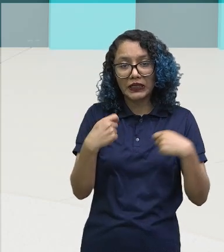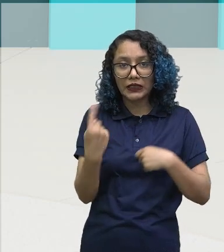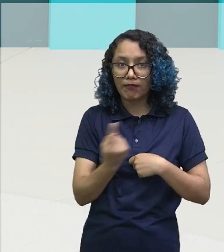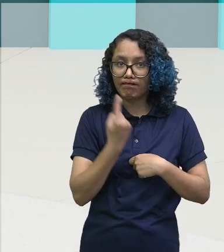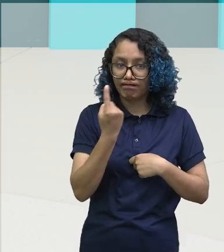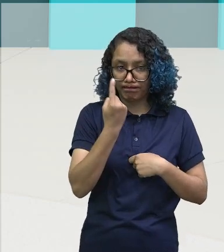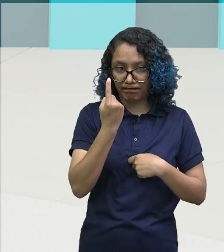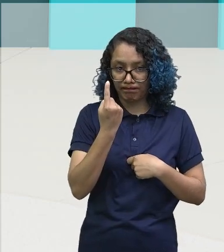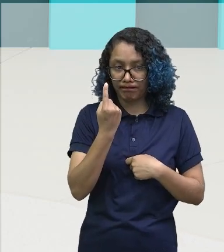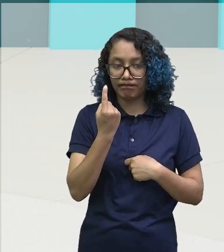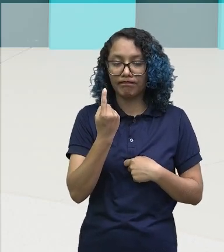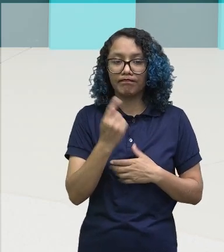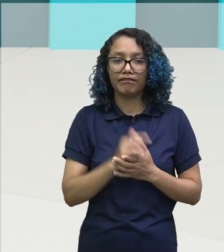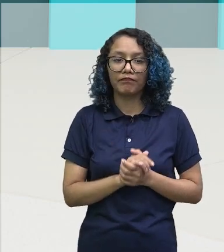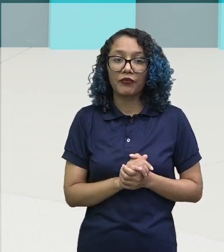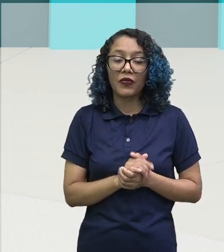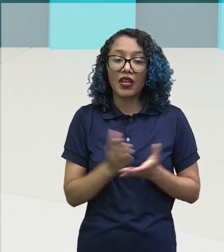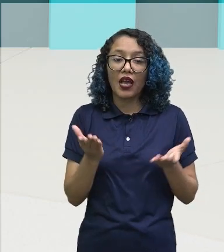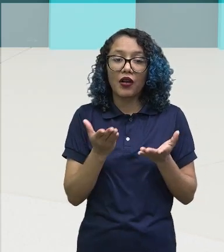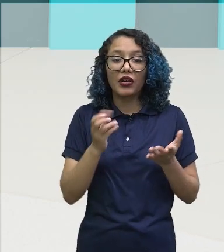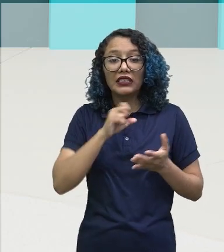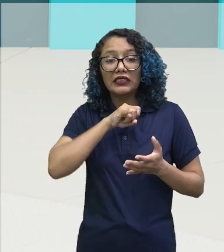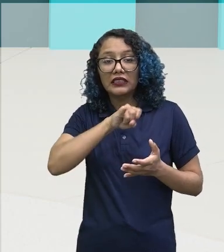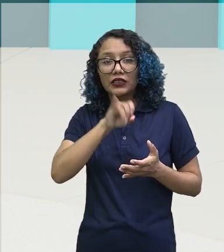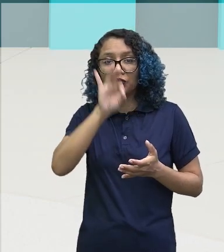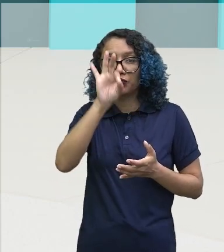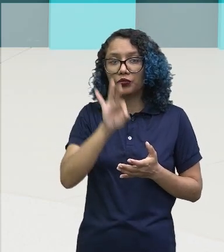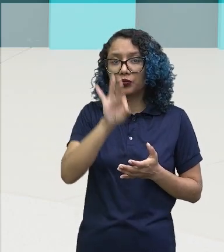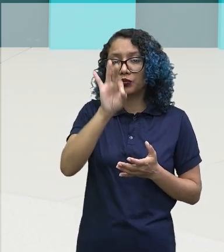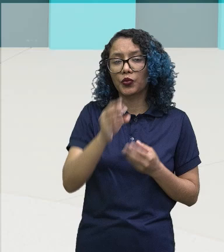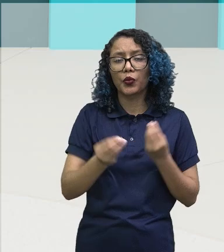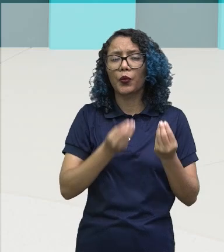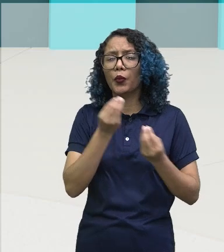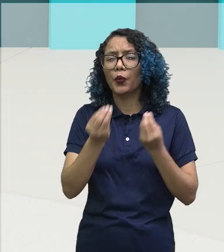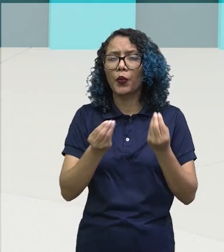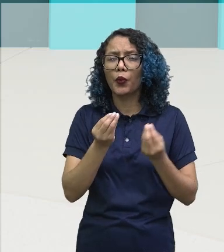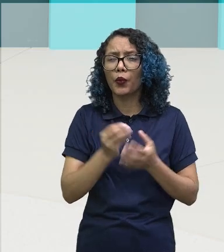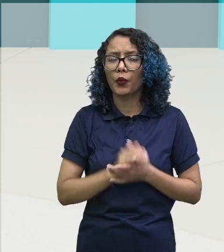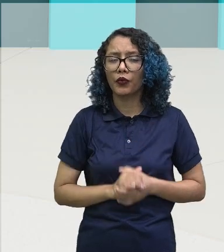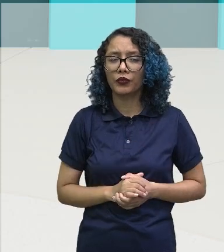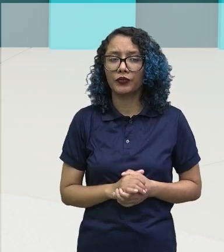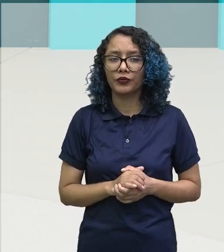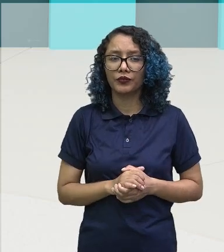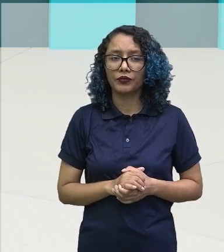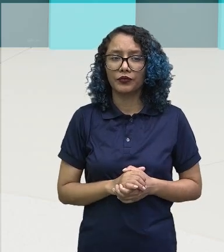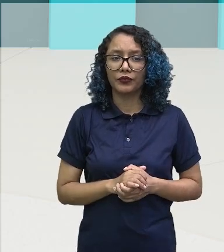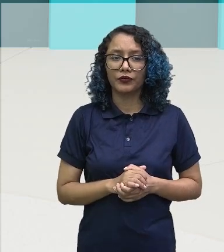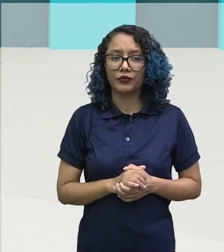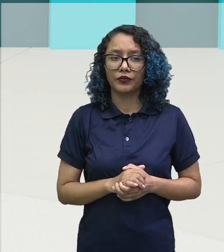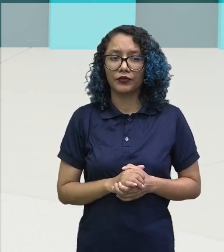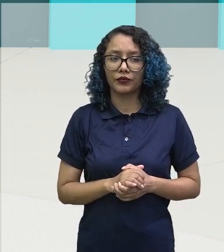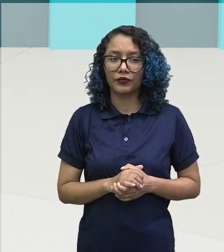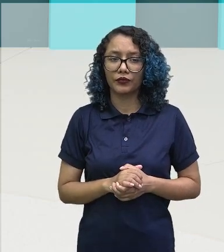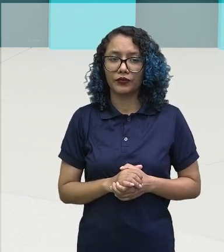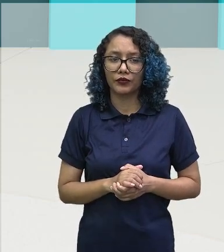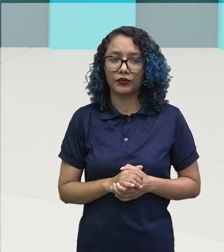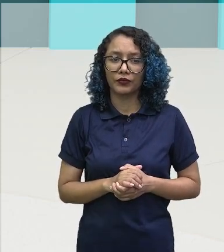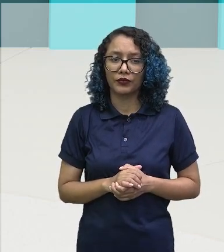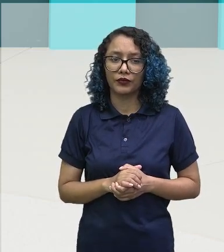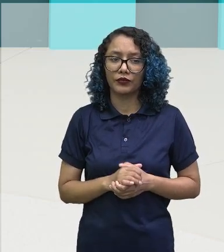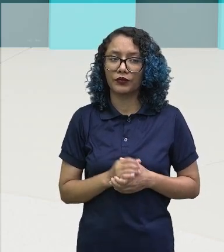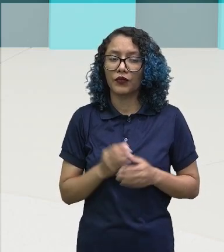Agora, quando for a porcentagem, quando nós estivermos utilizando no texto a porcentagem, como é que vai ficar